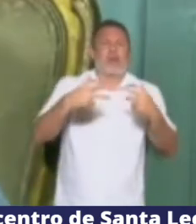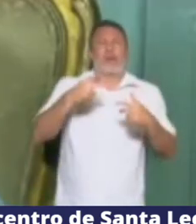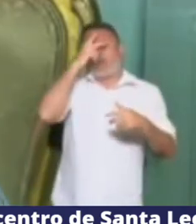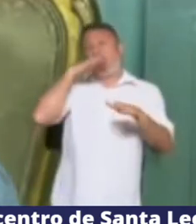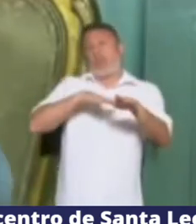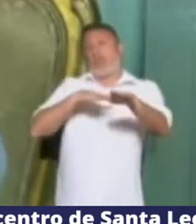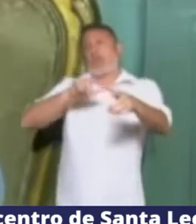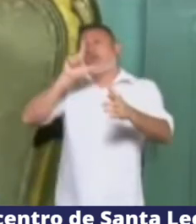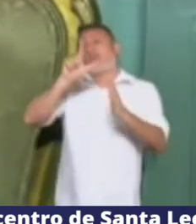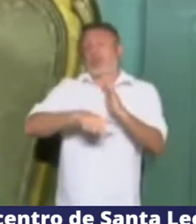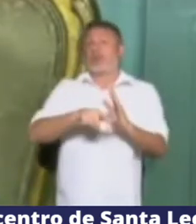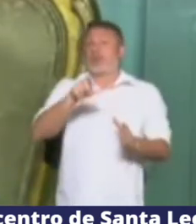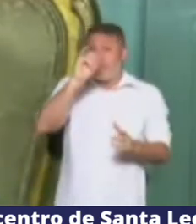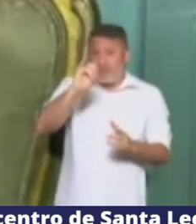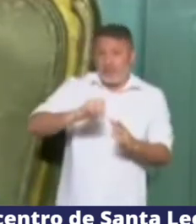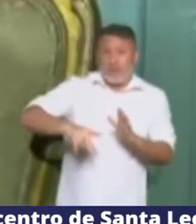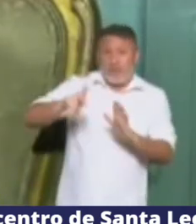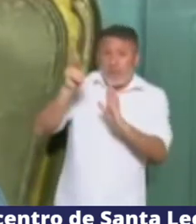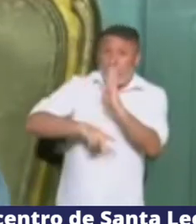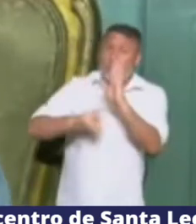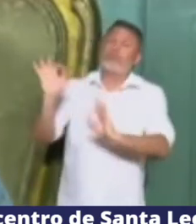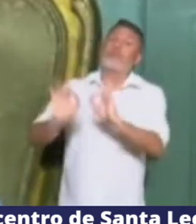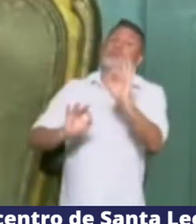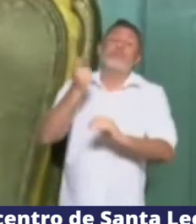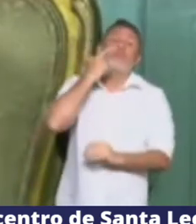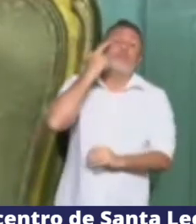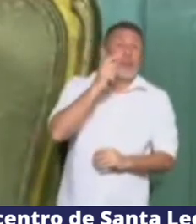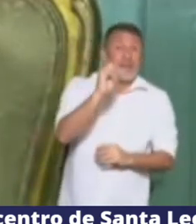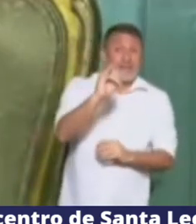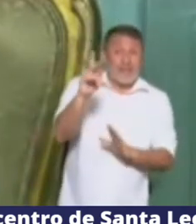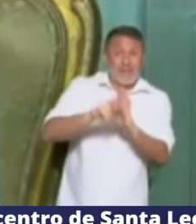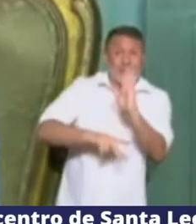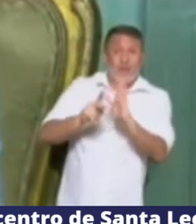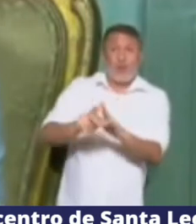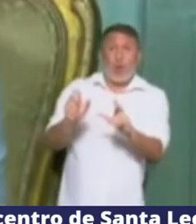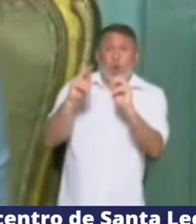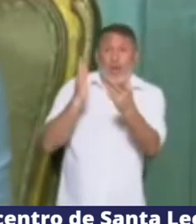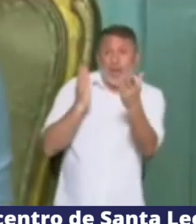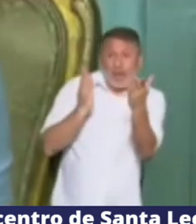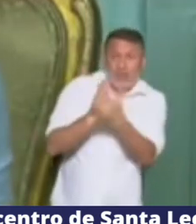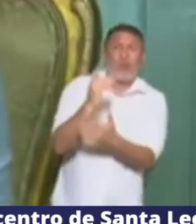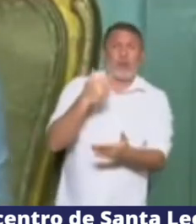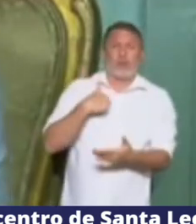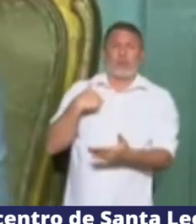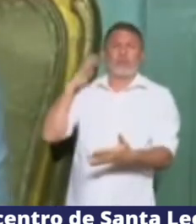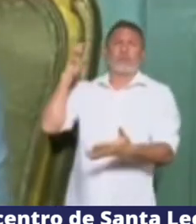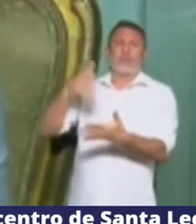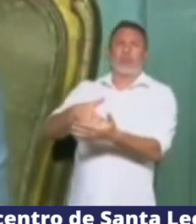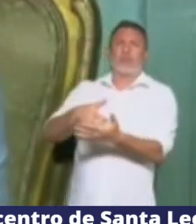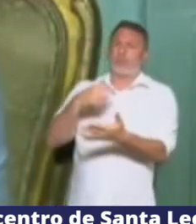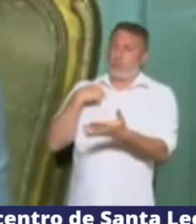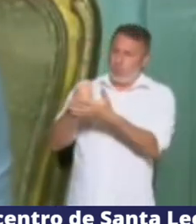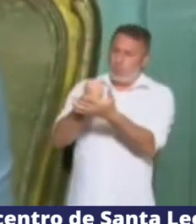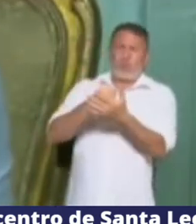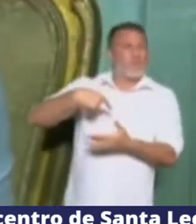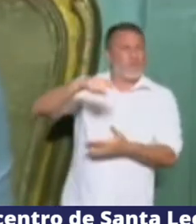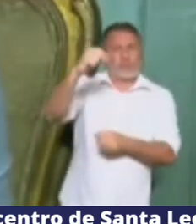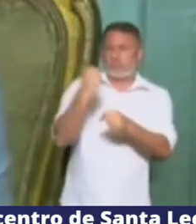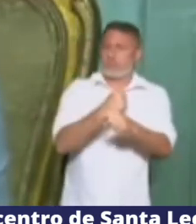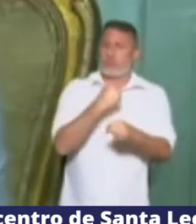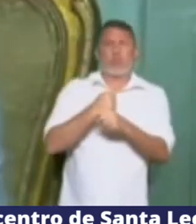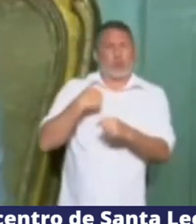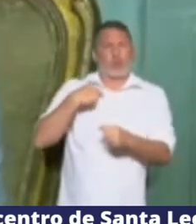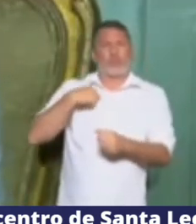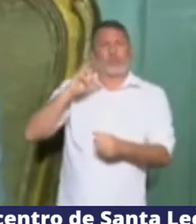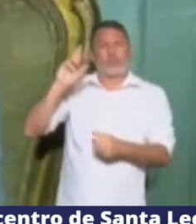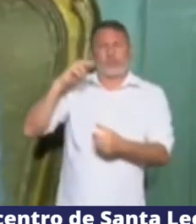Feito o projeto, eu vou contratar a obra, tá certo? Mas estamos elaborando o projeto da ponte em Santa Leopoldina. Uma ponte, por enquanto. O